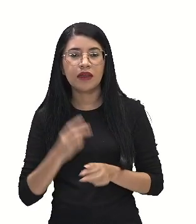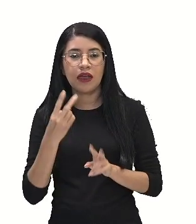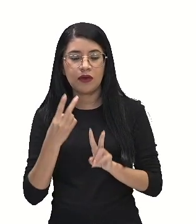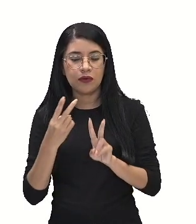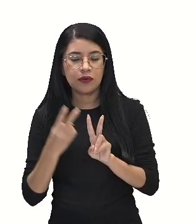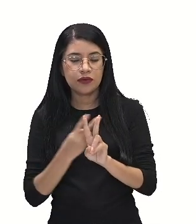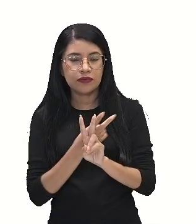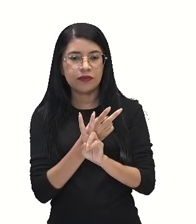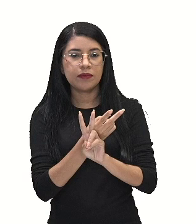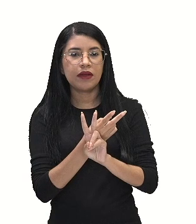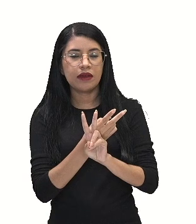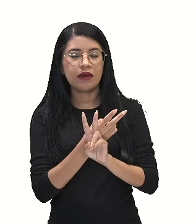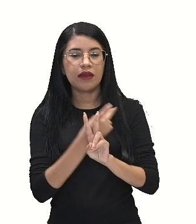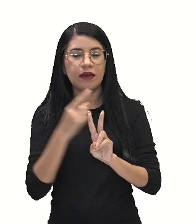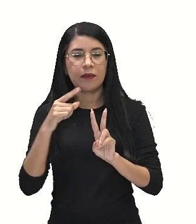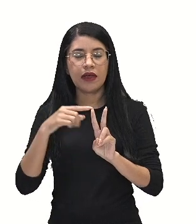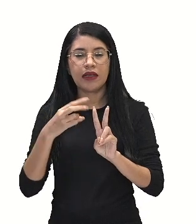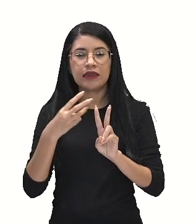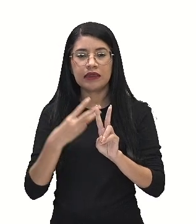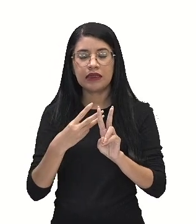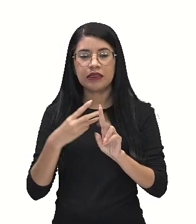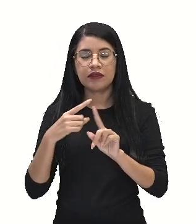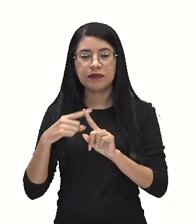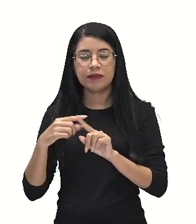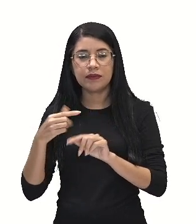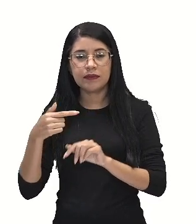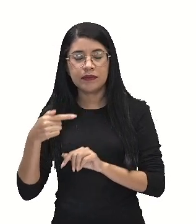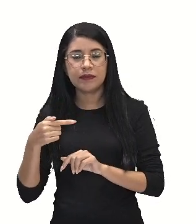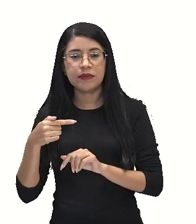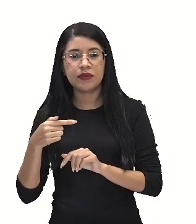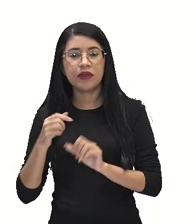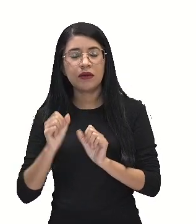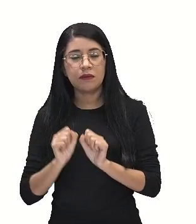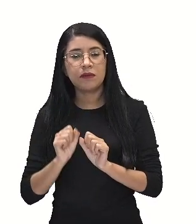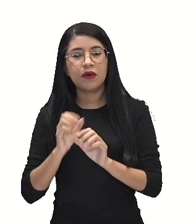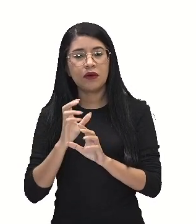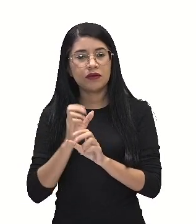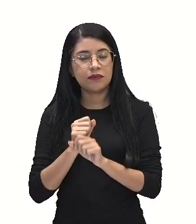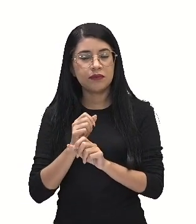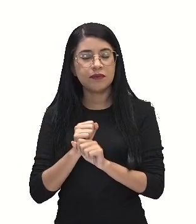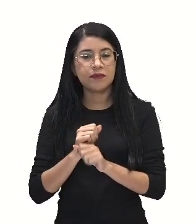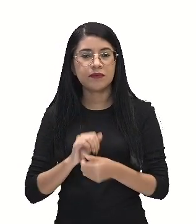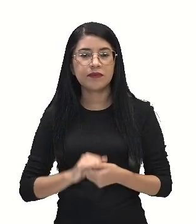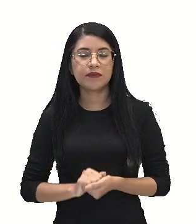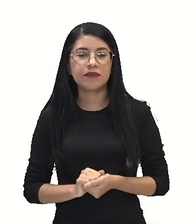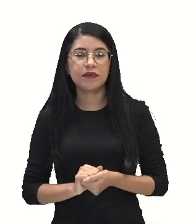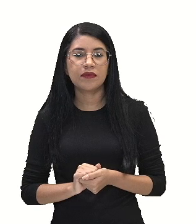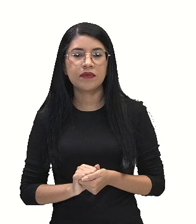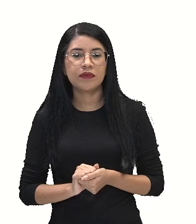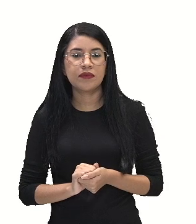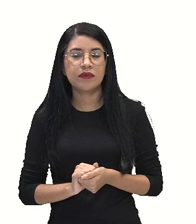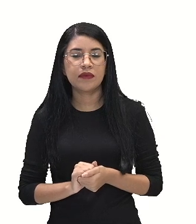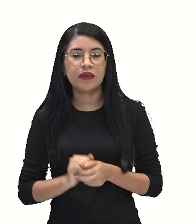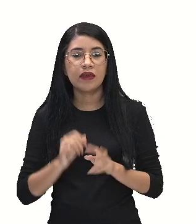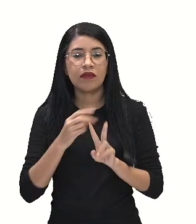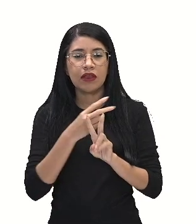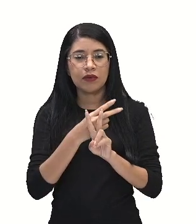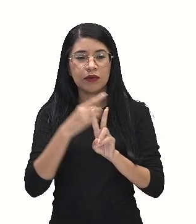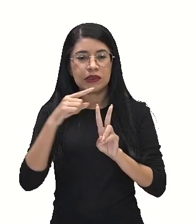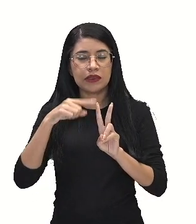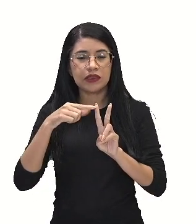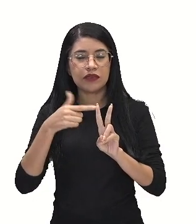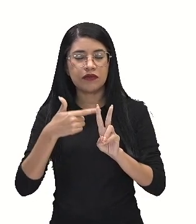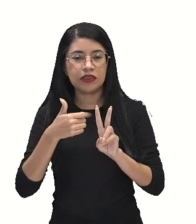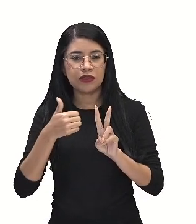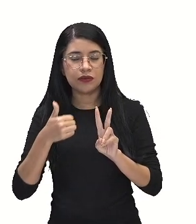Aí vai sobrar o 3 e o 7. A gente já pode até fazer esse produto aí novamente. Ó, 3 vezes 7, 21. Então